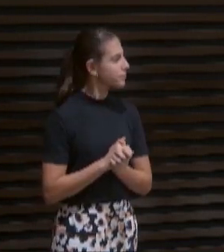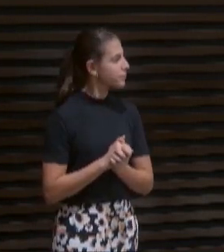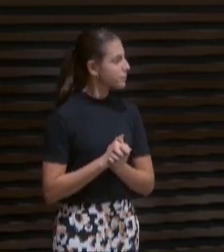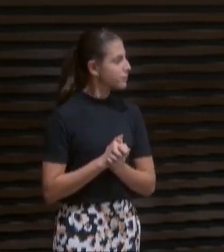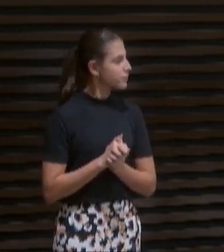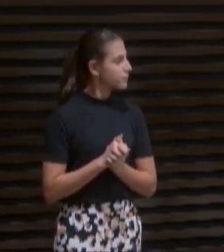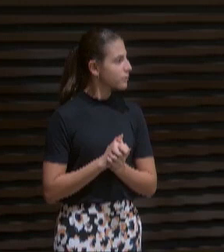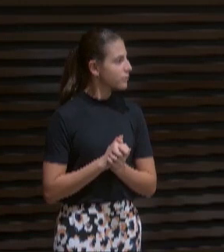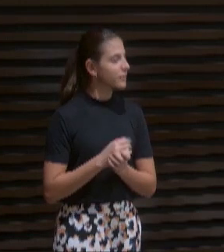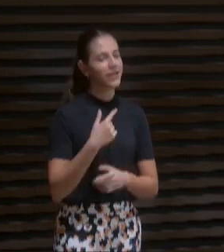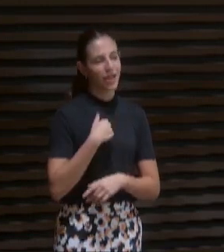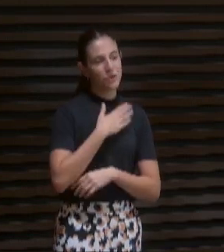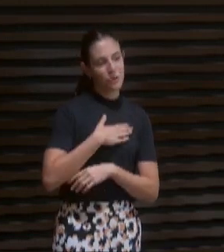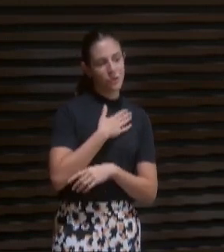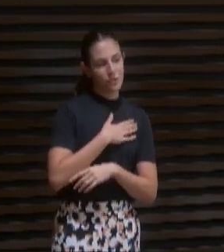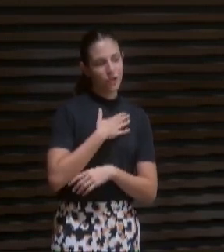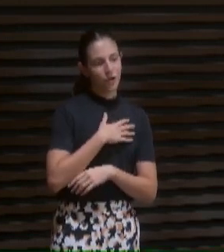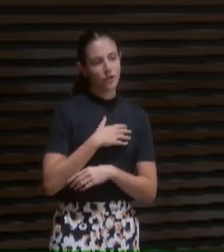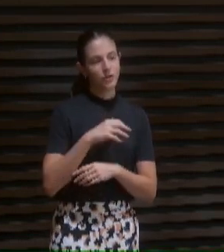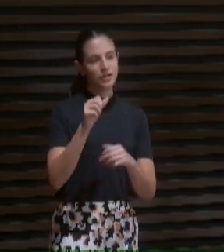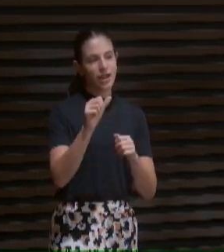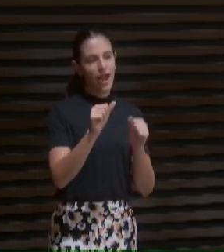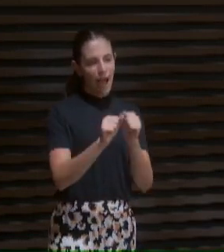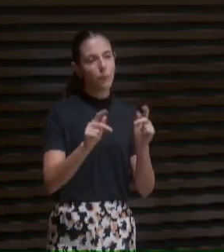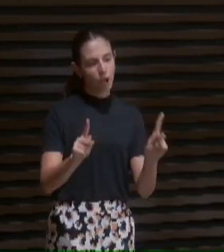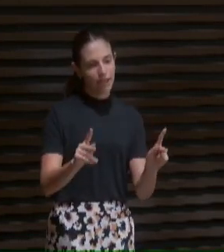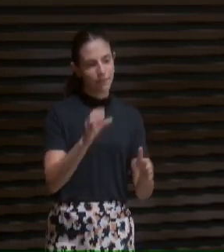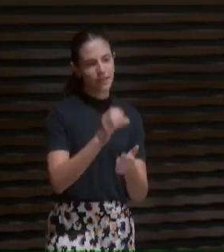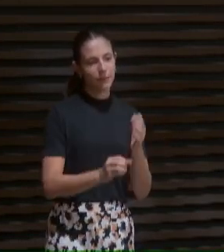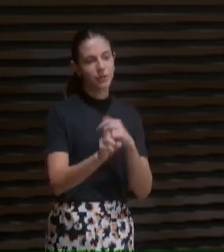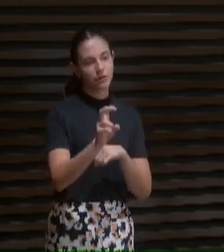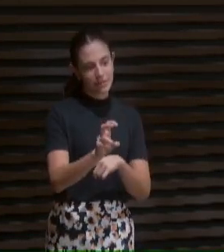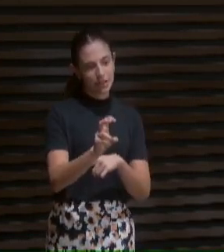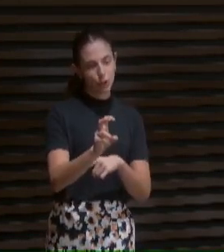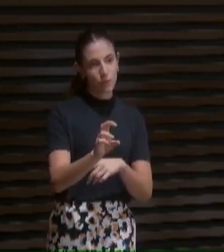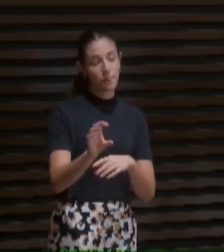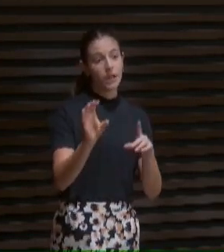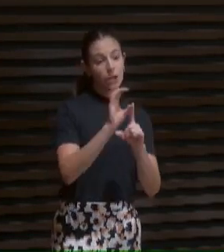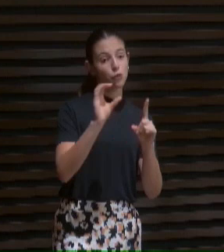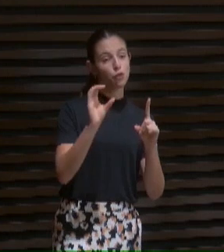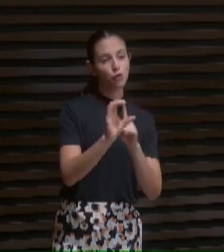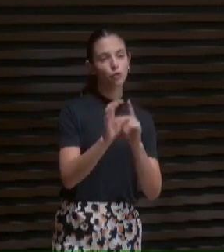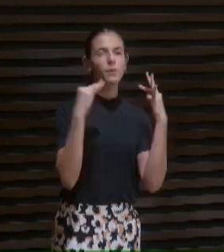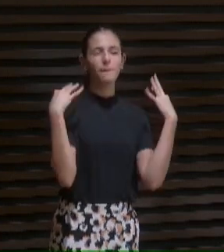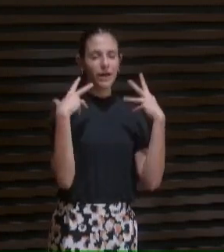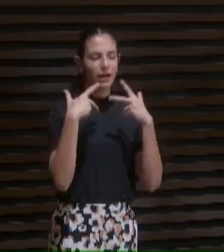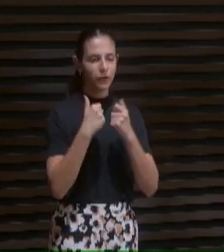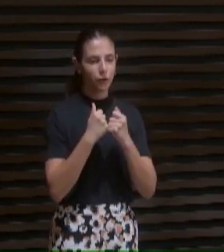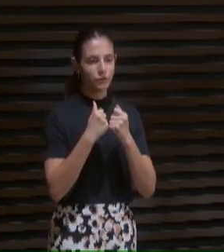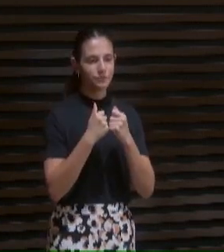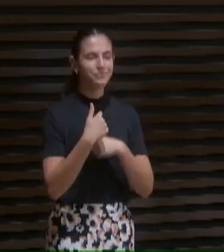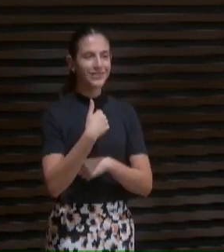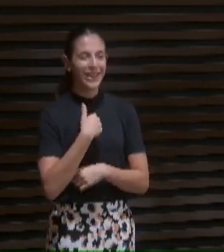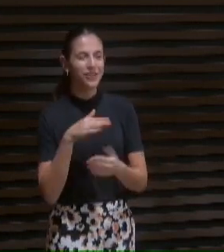Eu gosto de Apocalipse, capítulo 5, aquele culto maravilhoso. Eu estou saindo do tema aqui